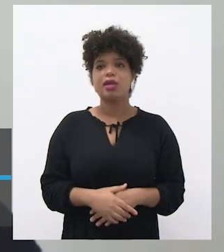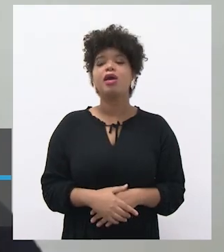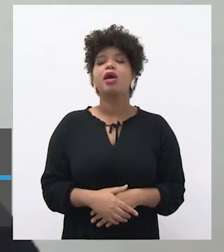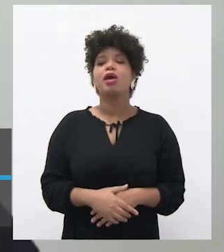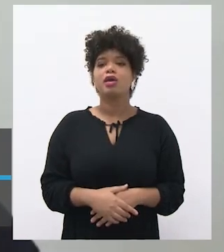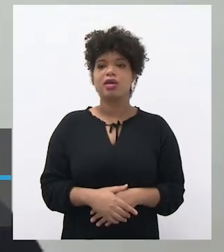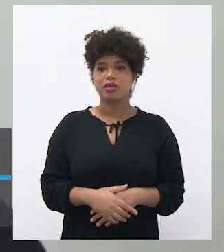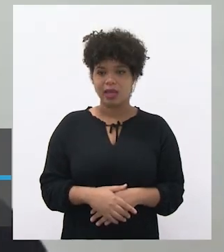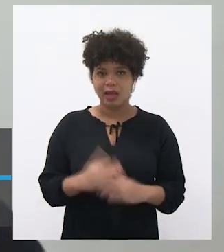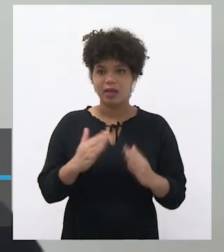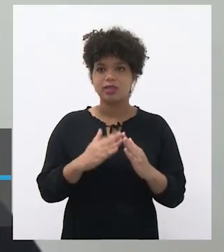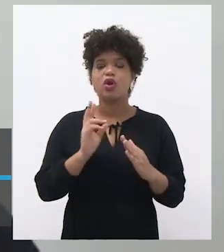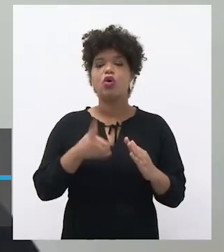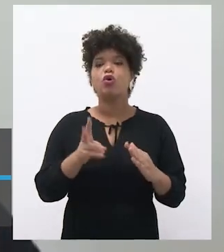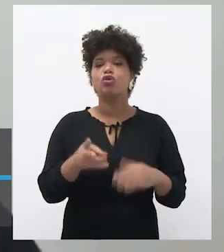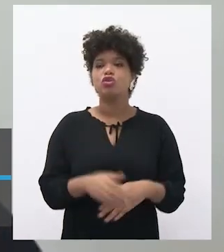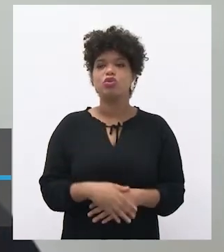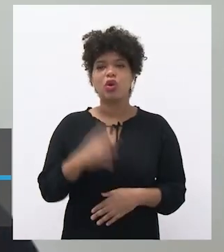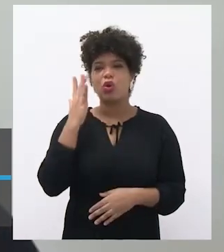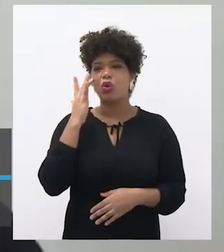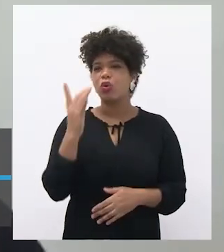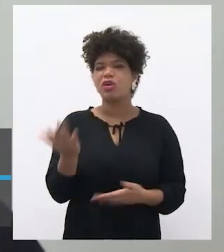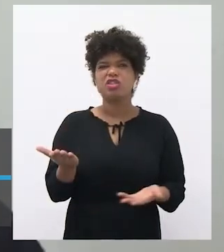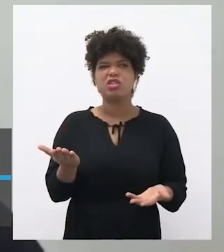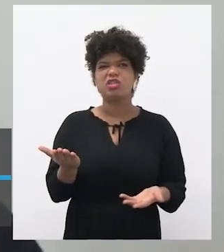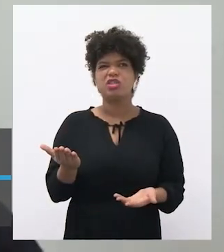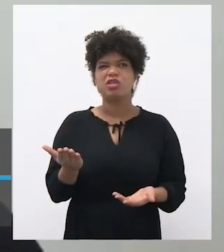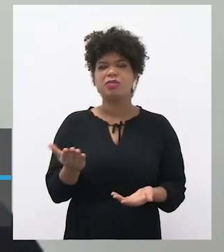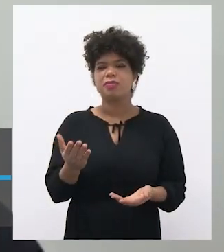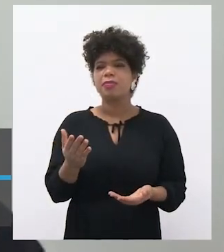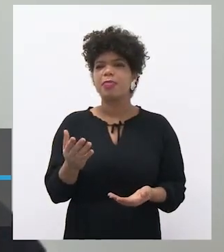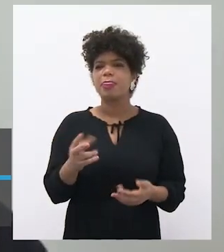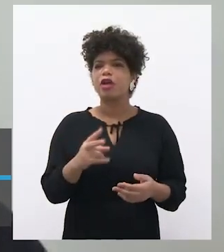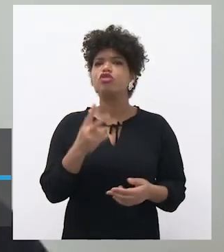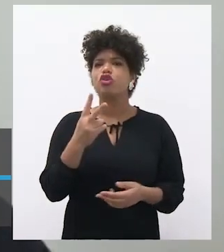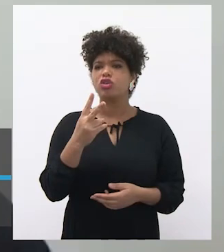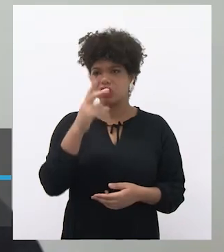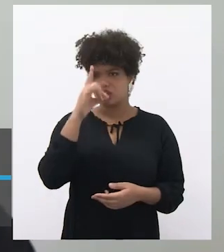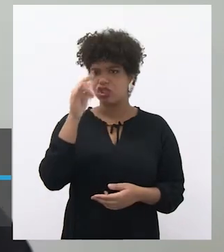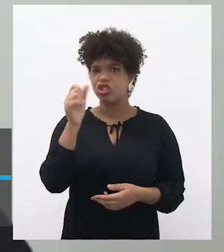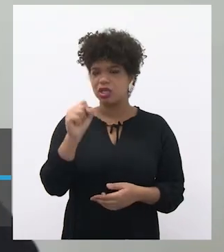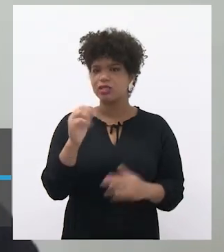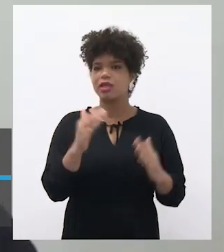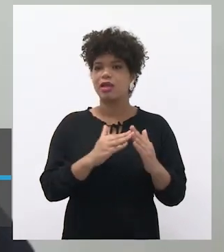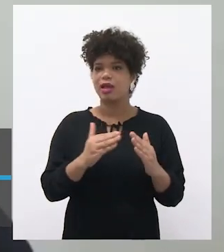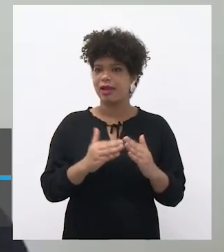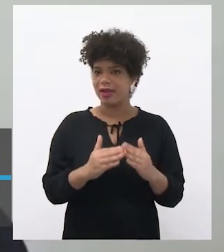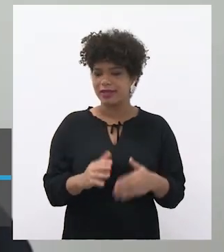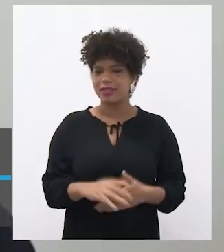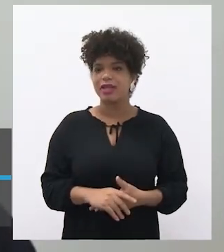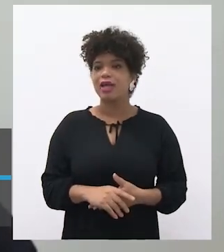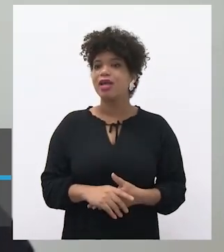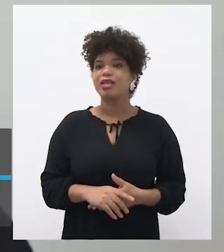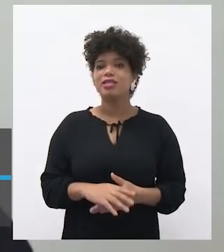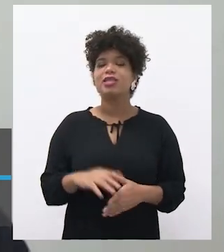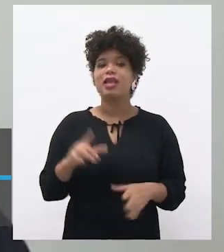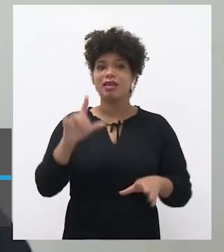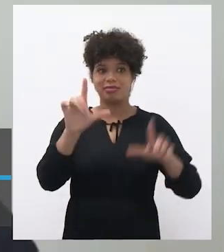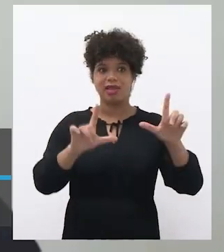condutas, né, que são caracterizadas como espécies de violência que podem sim serem crimes previstos no Código Penal